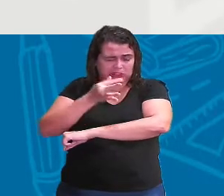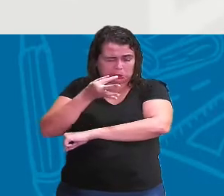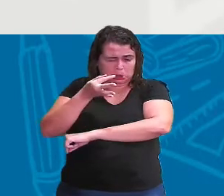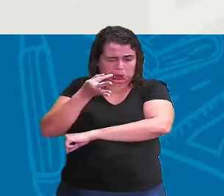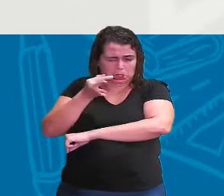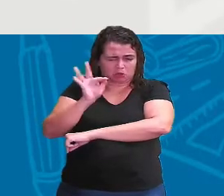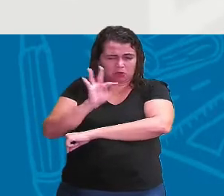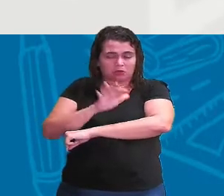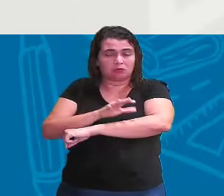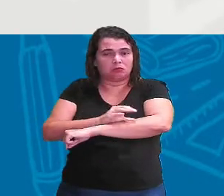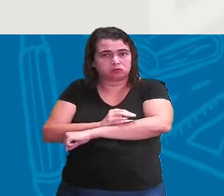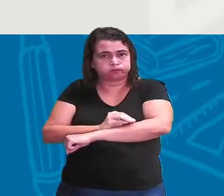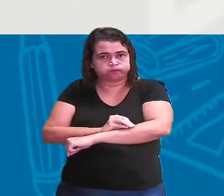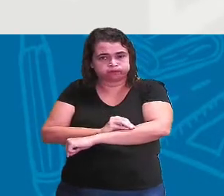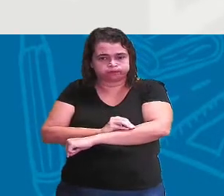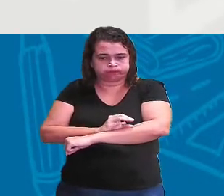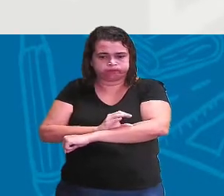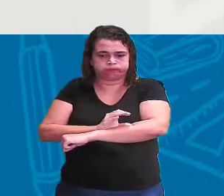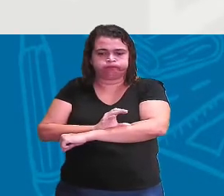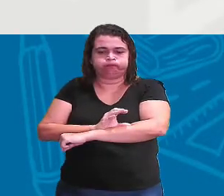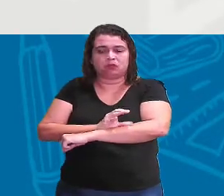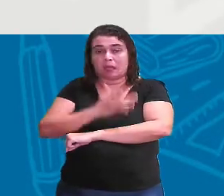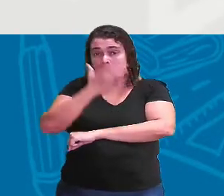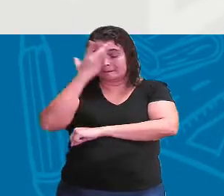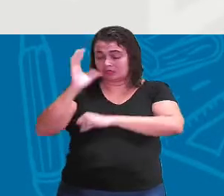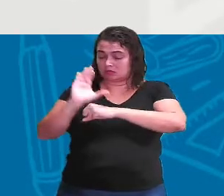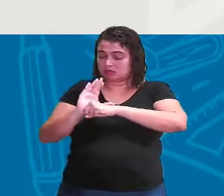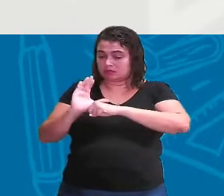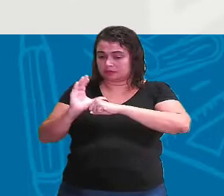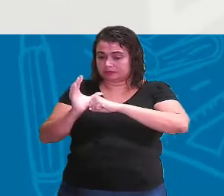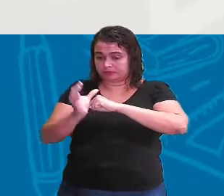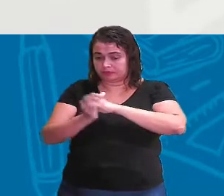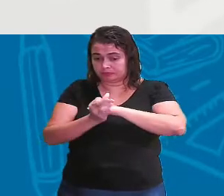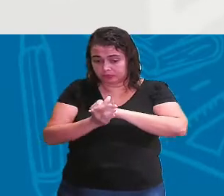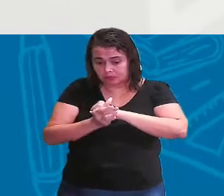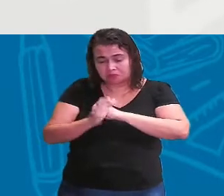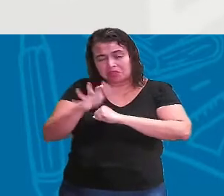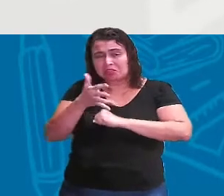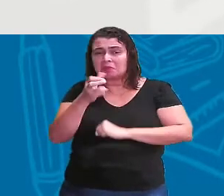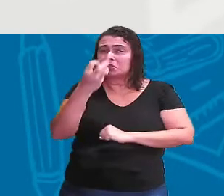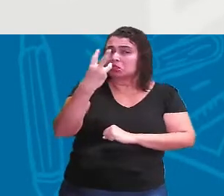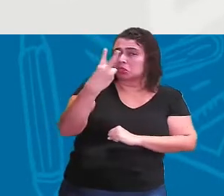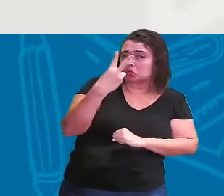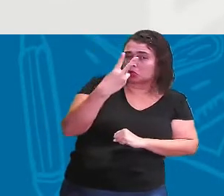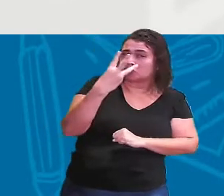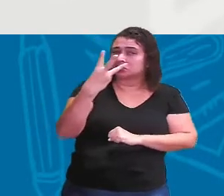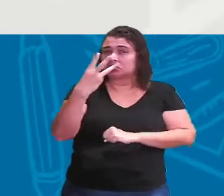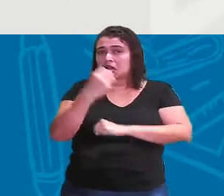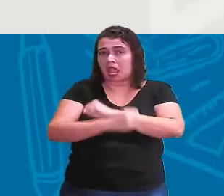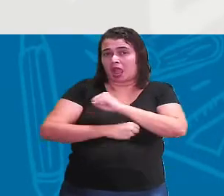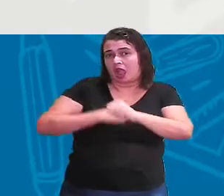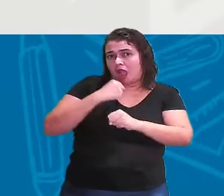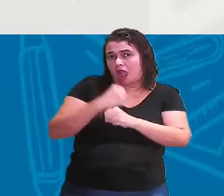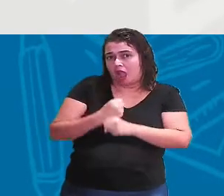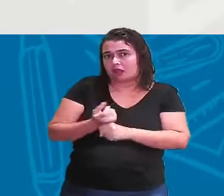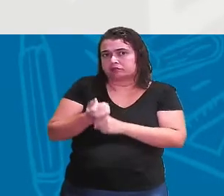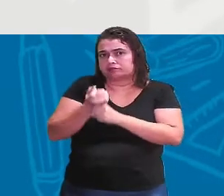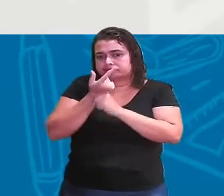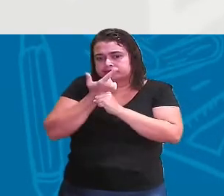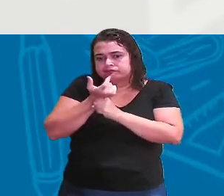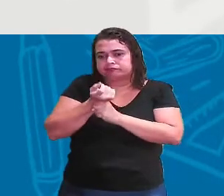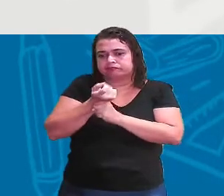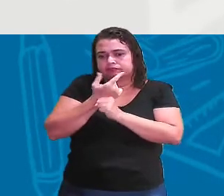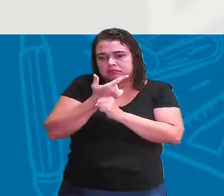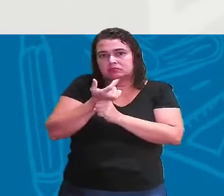2, 3 anos, tendo que, às vezes, fazer uso de corticoide, fazer corticoide terapia. Ou seja, usar medicamentos que